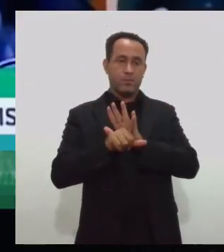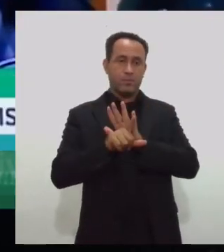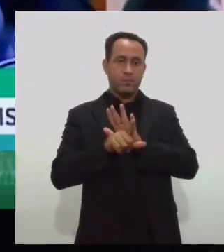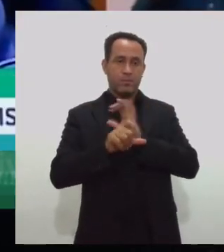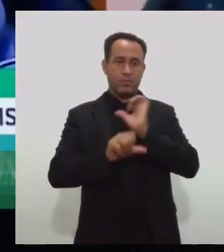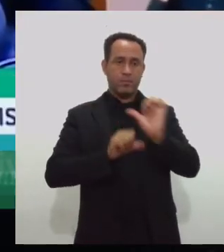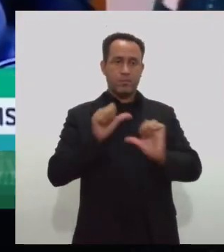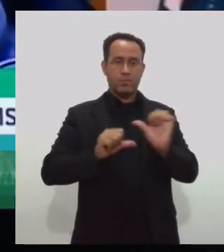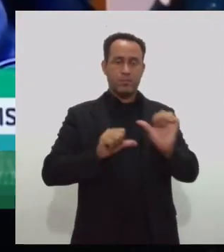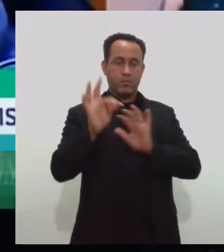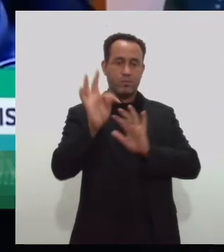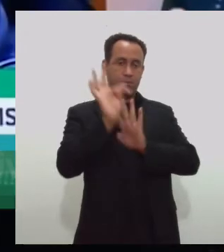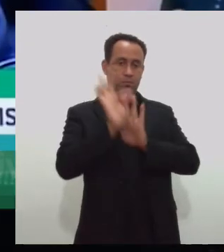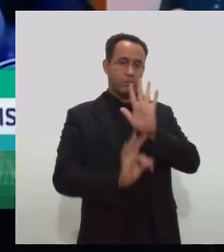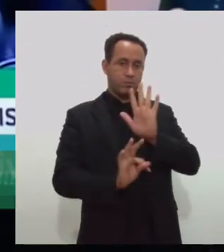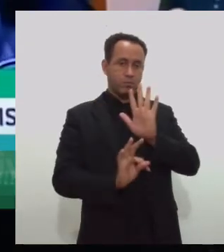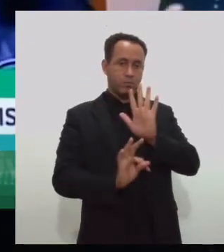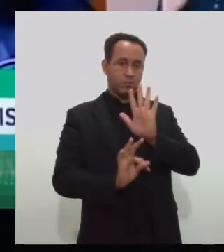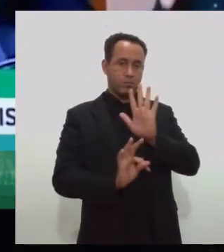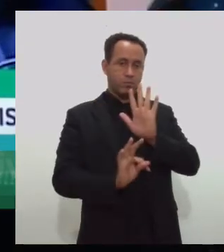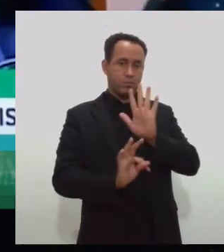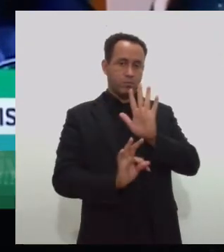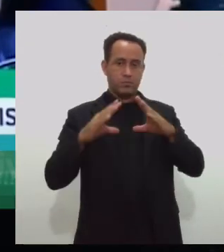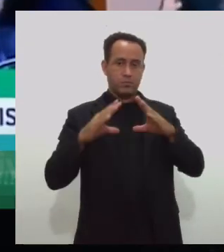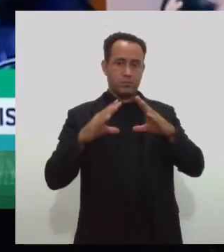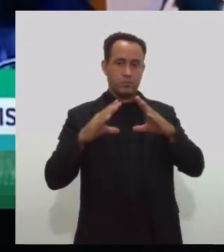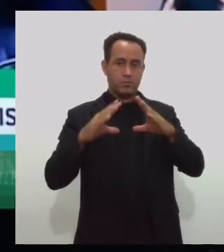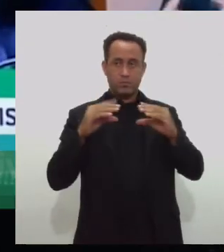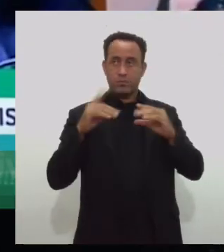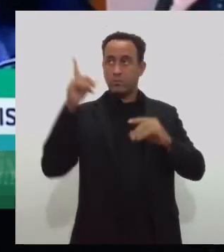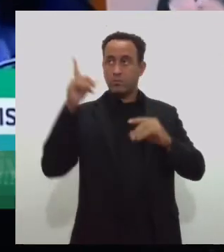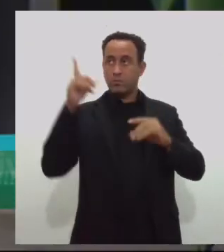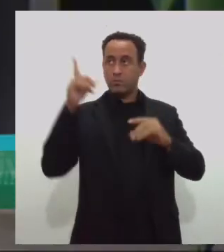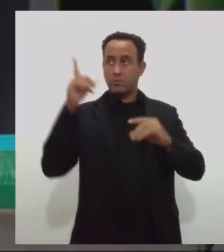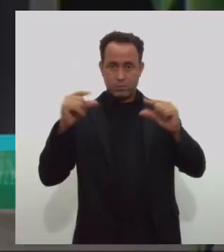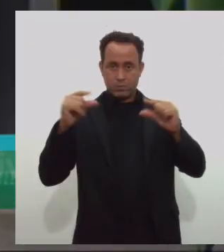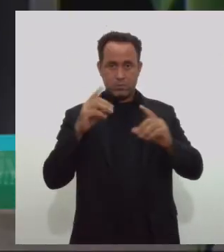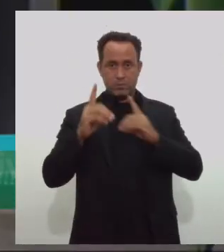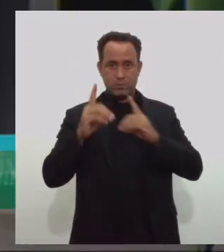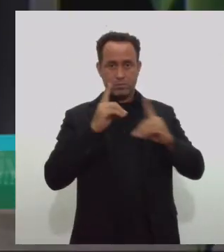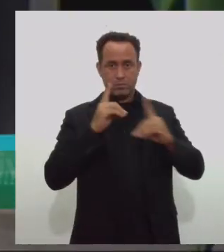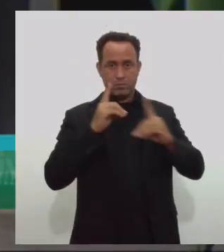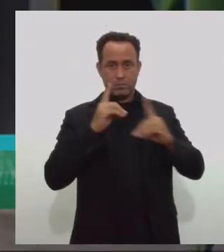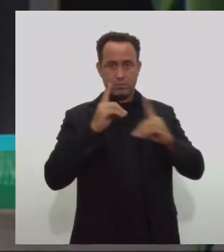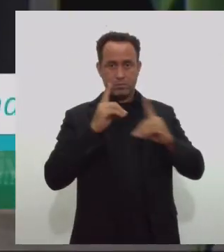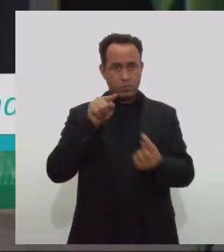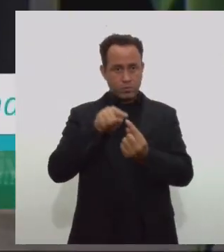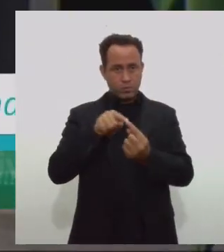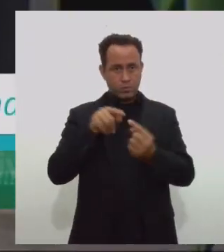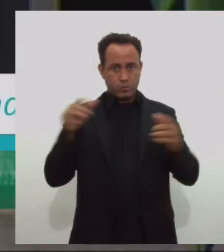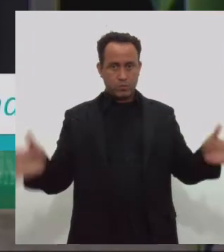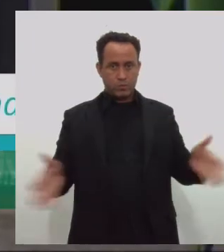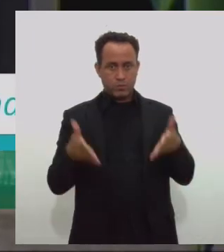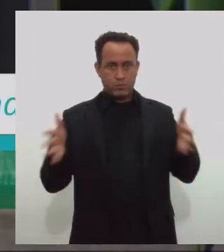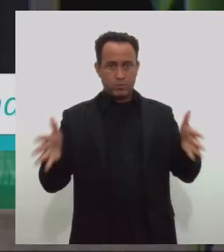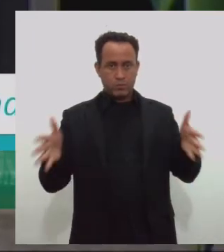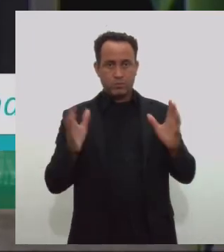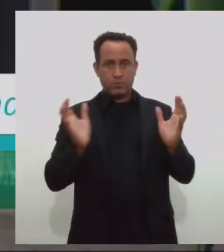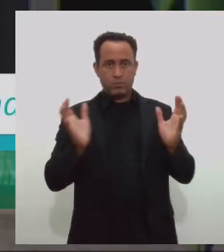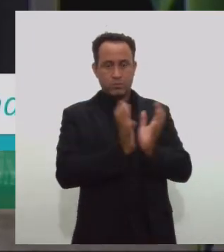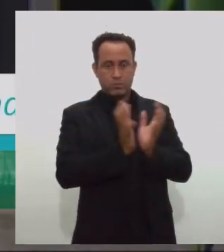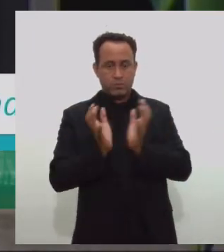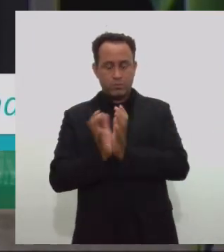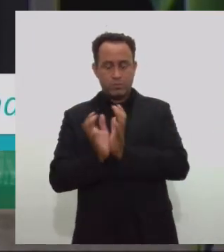texto, que agora segue para o Senado, foi alvo de muitos debates. O objetivo que motivou a criação de um grupo de